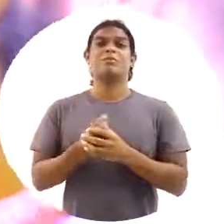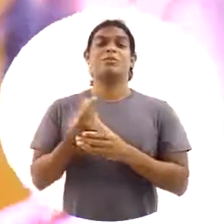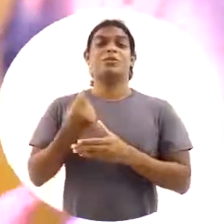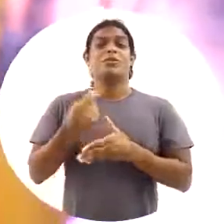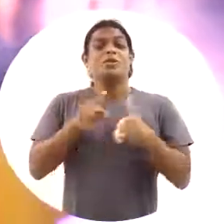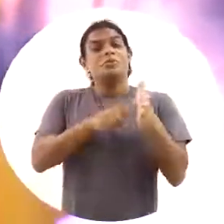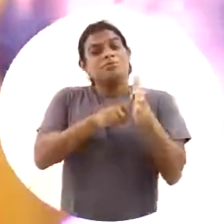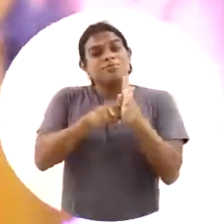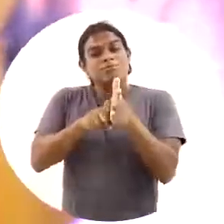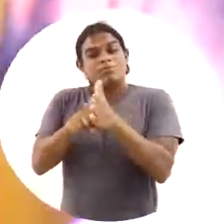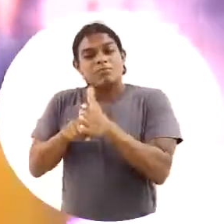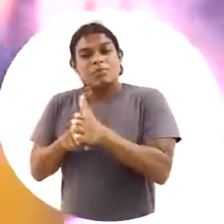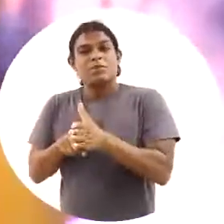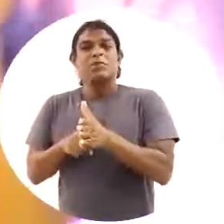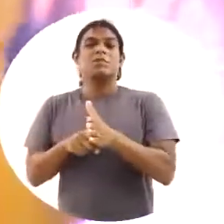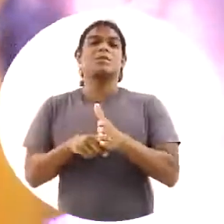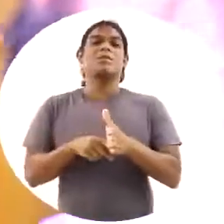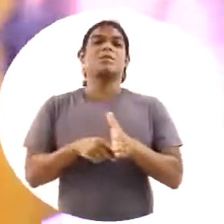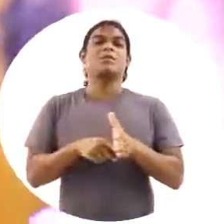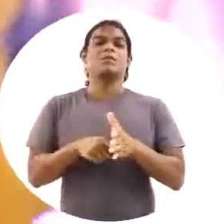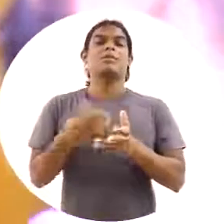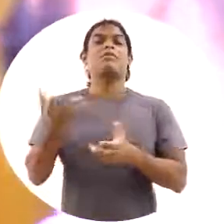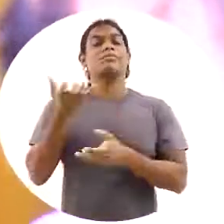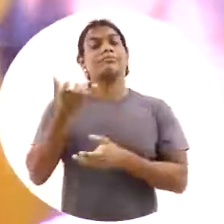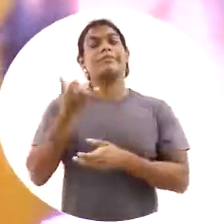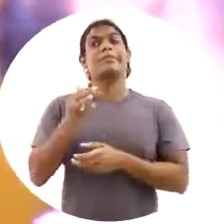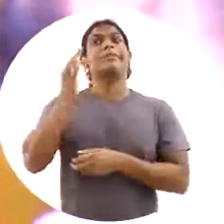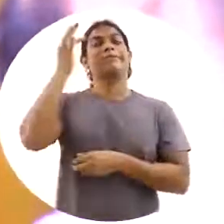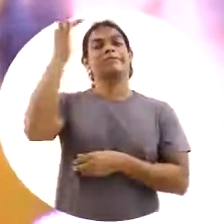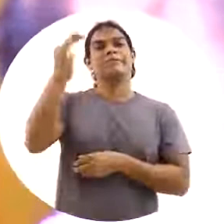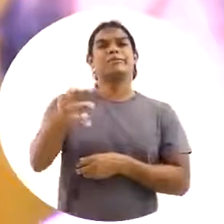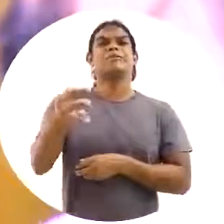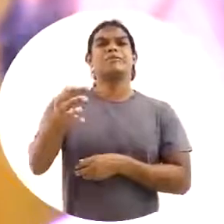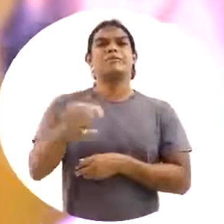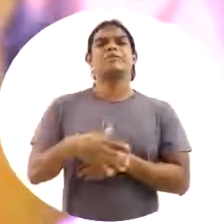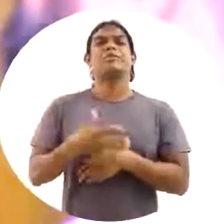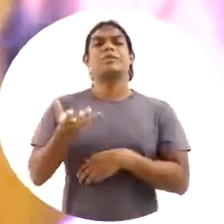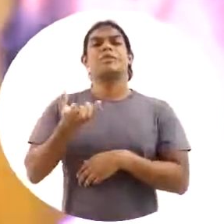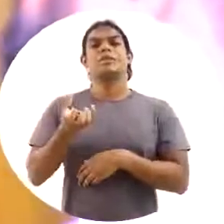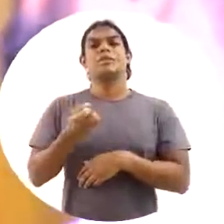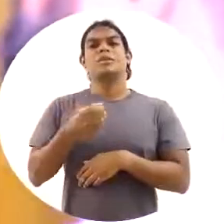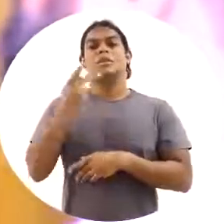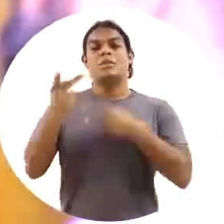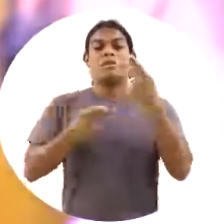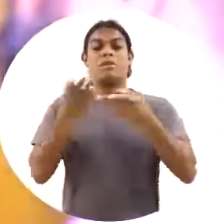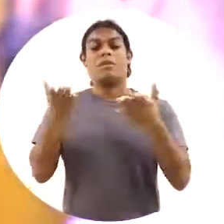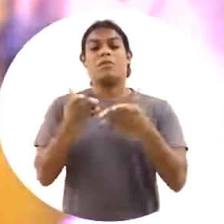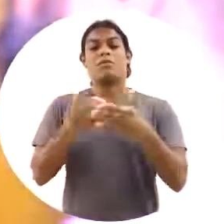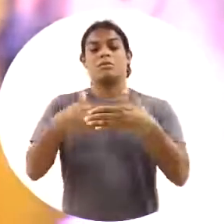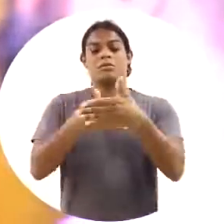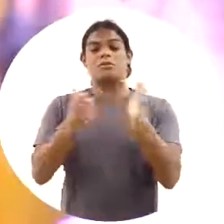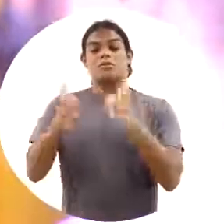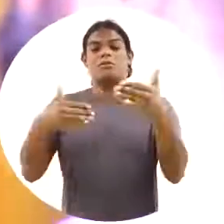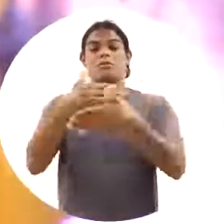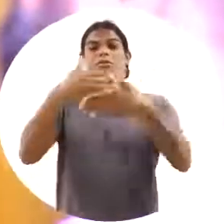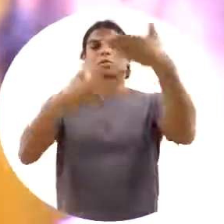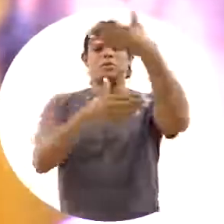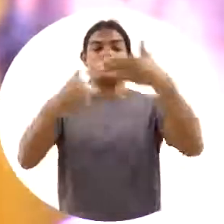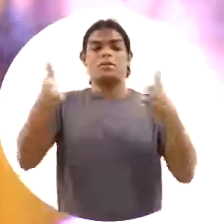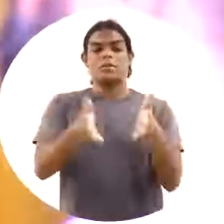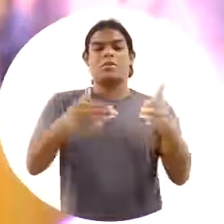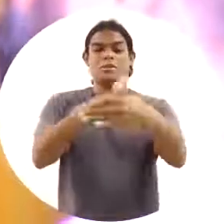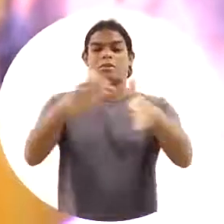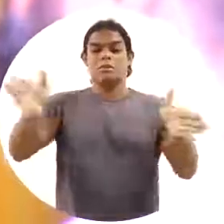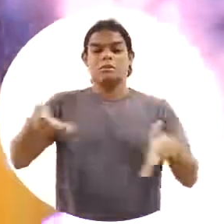pesquisa profunda de chegar. Infelizmente a gente não tem, a gente queria. Desejaria poder dizer, tijolo de fulano está